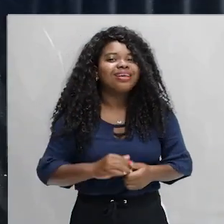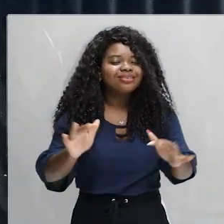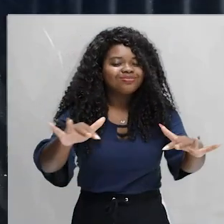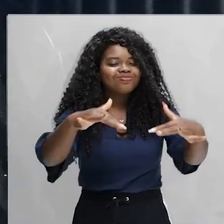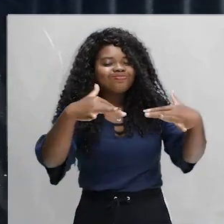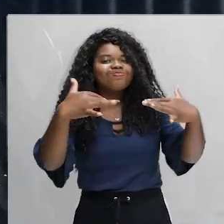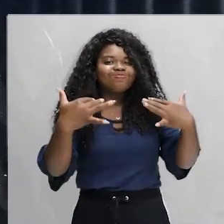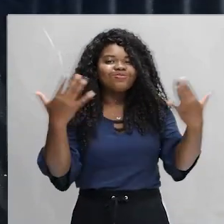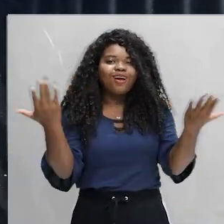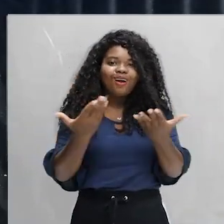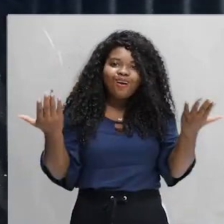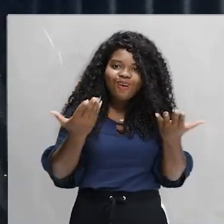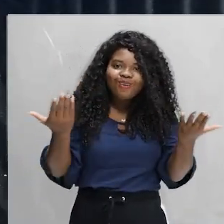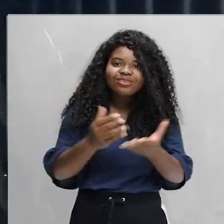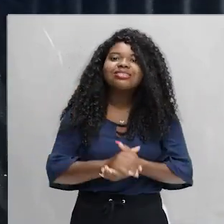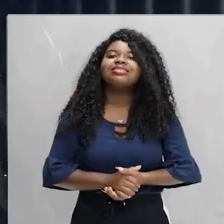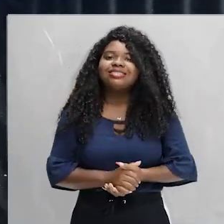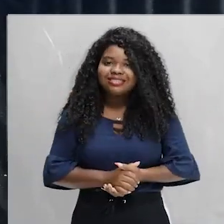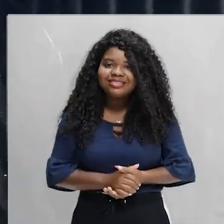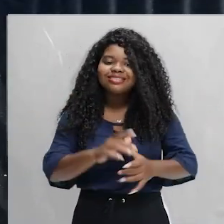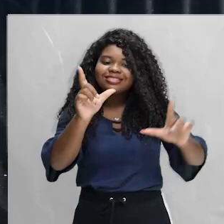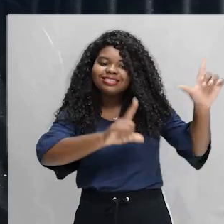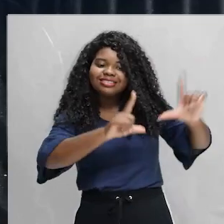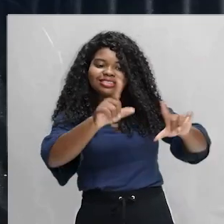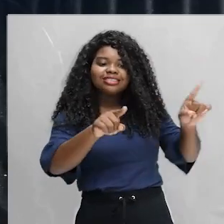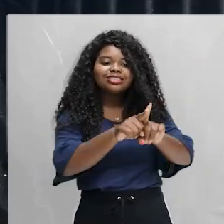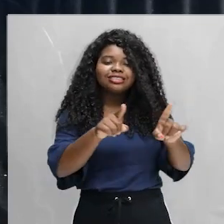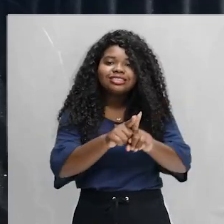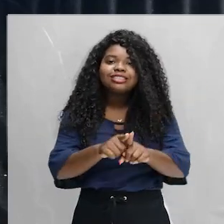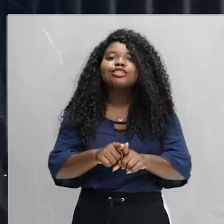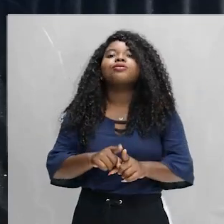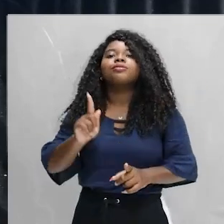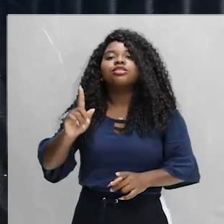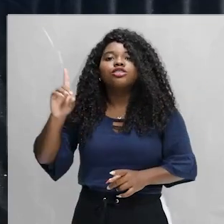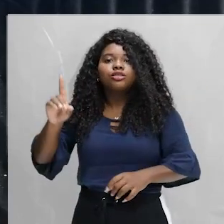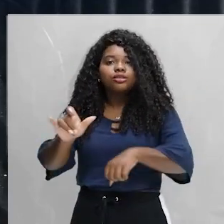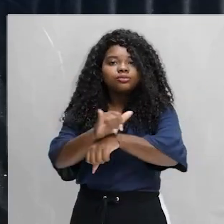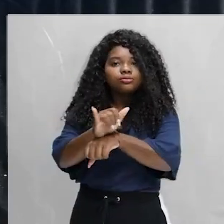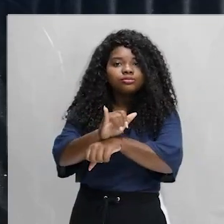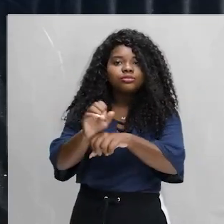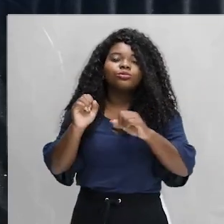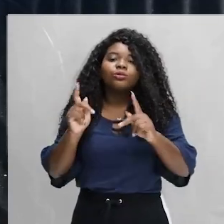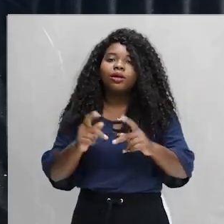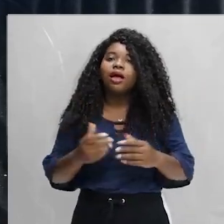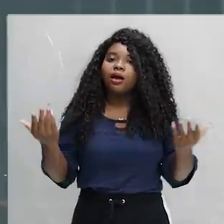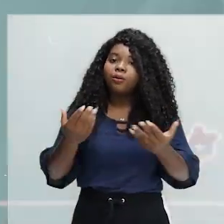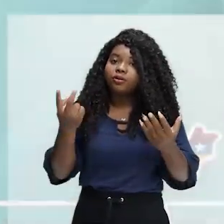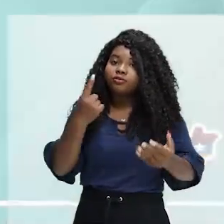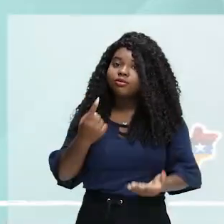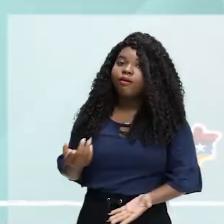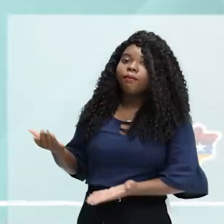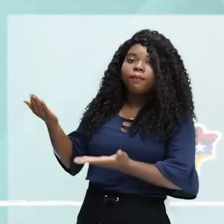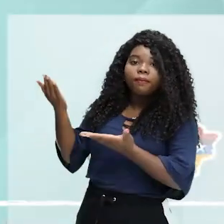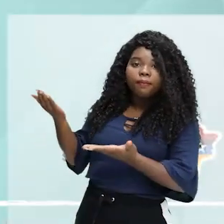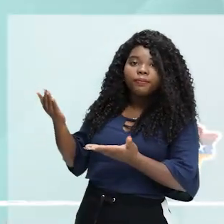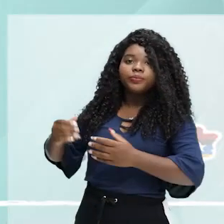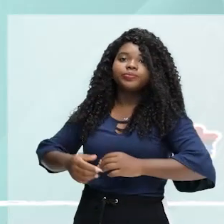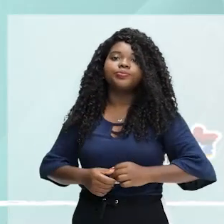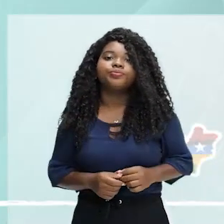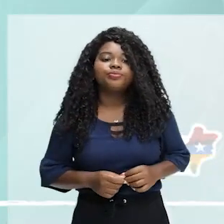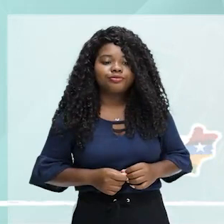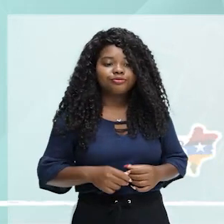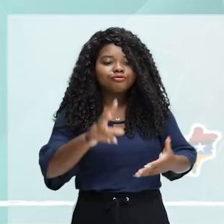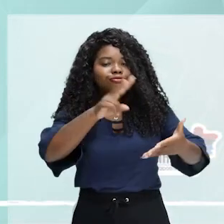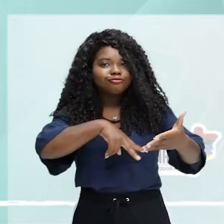TV Educação e também na plataforma Gonçalves Dias, certo? Agora você vai observar. O